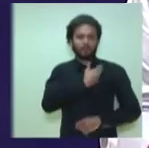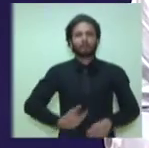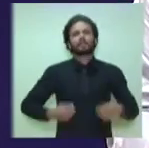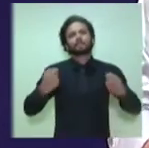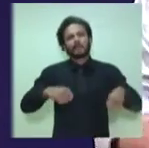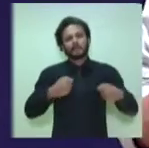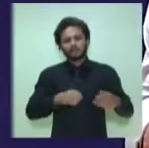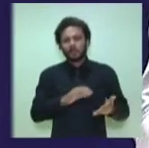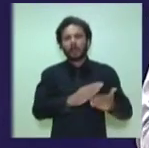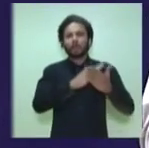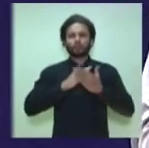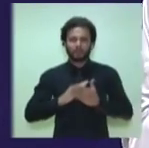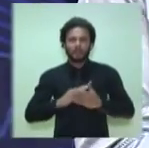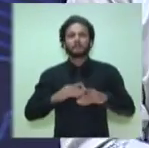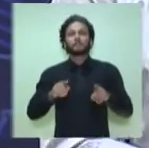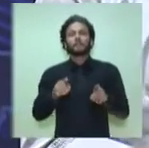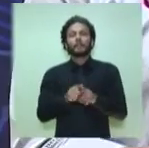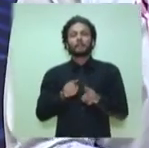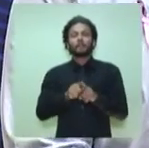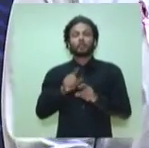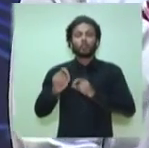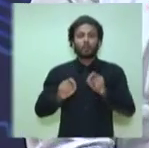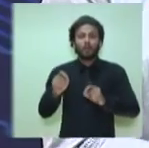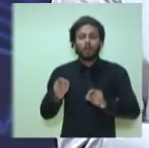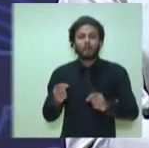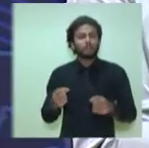assessoria. Agora, sobretudo, também é fundamental nós